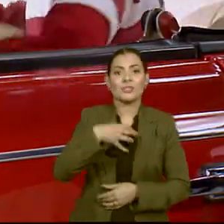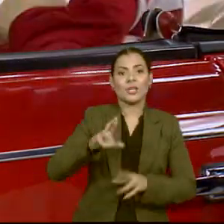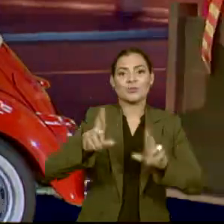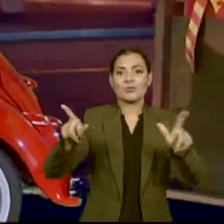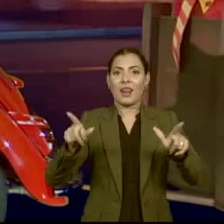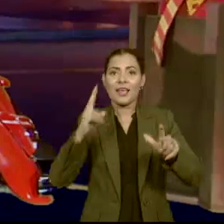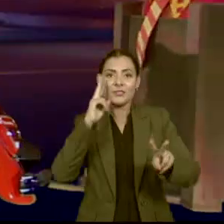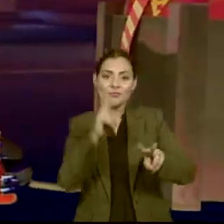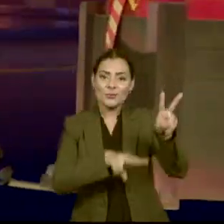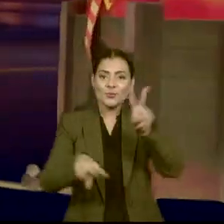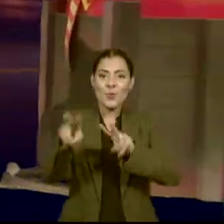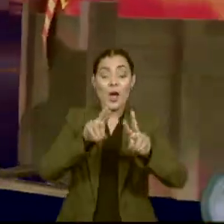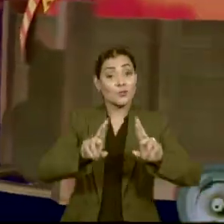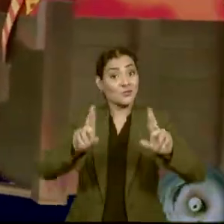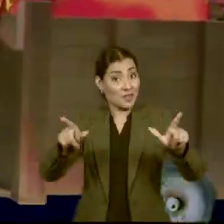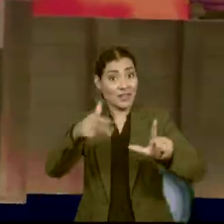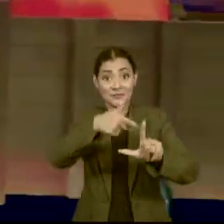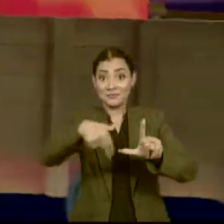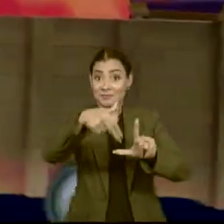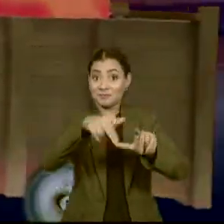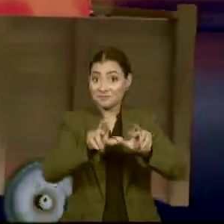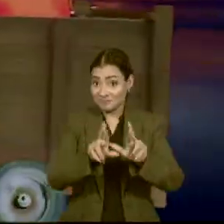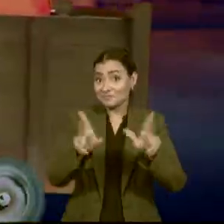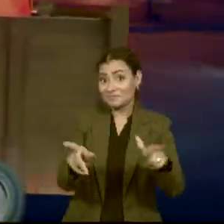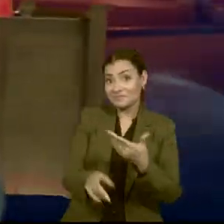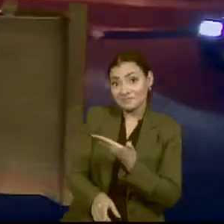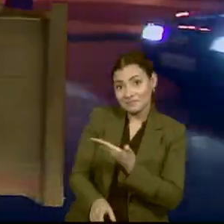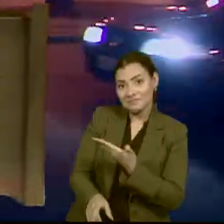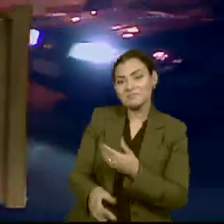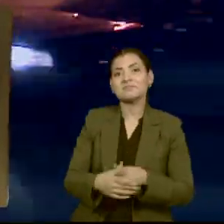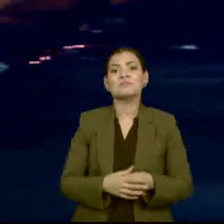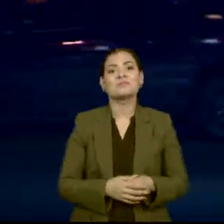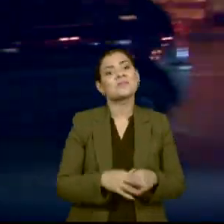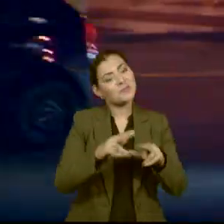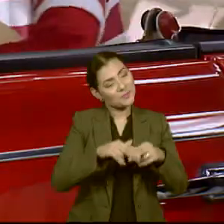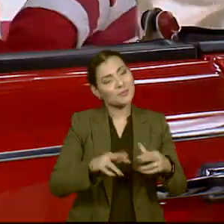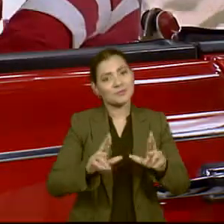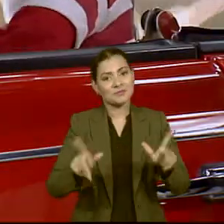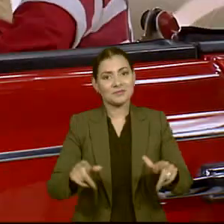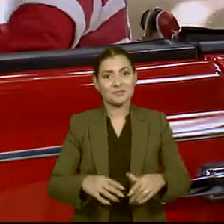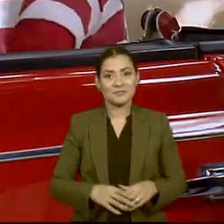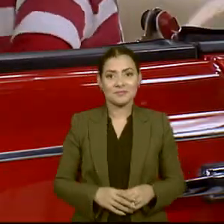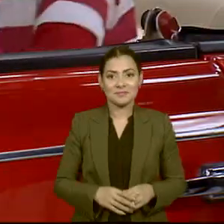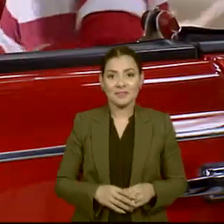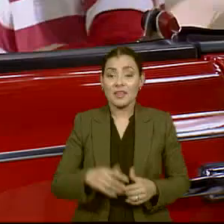outro visual, né? Outros elementos da cidade. é muito legal.